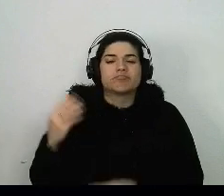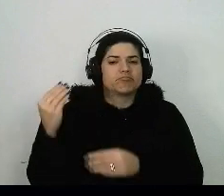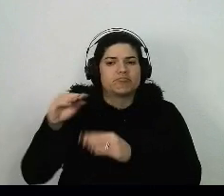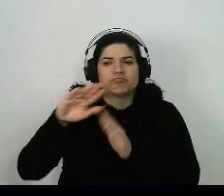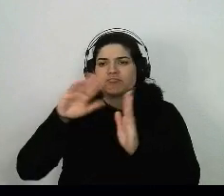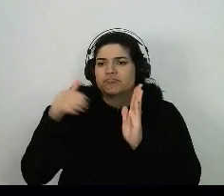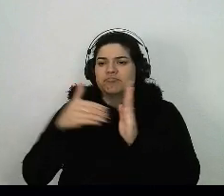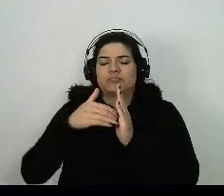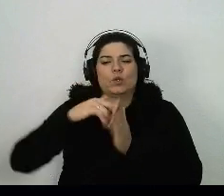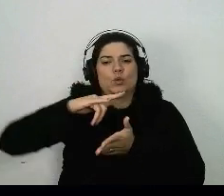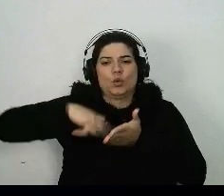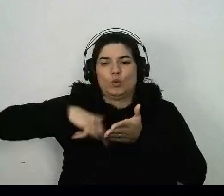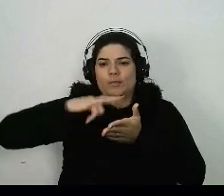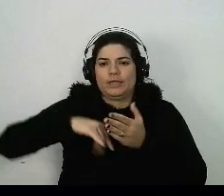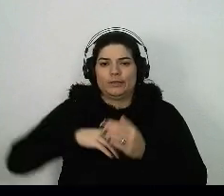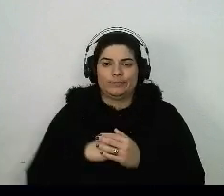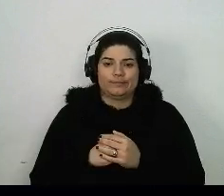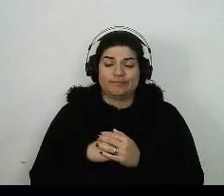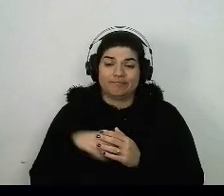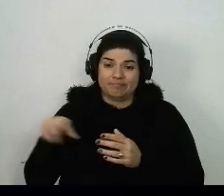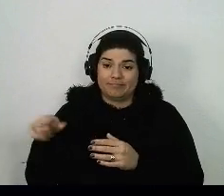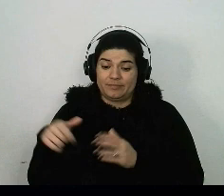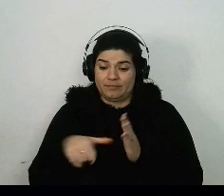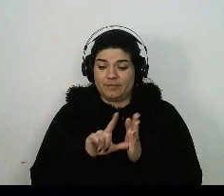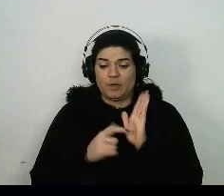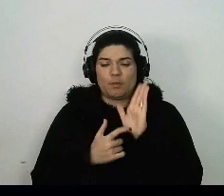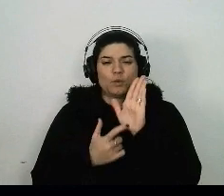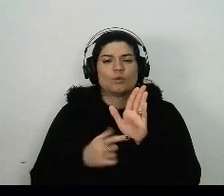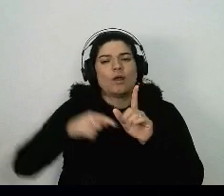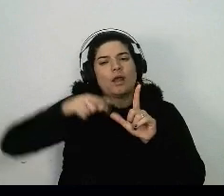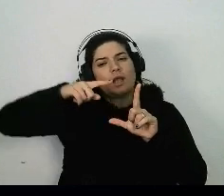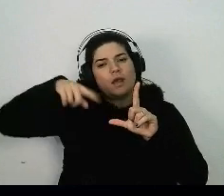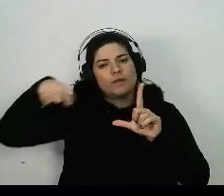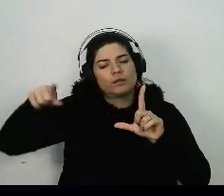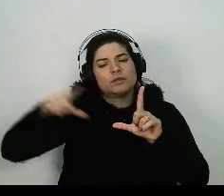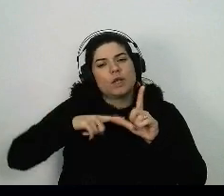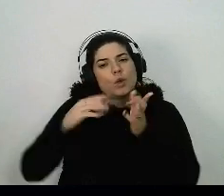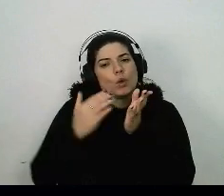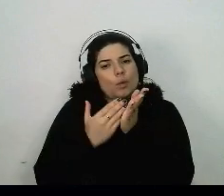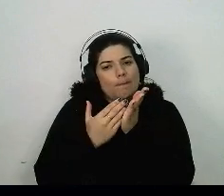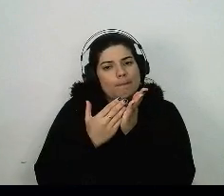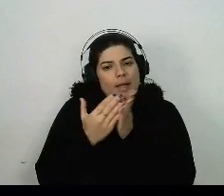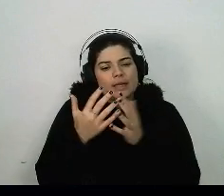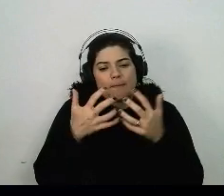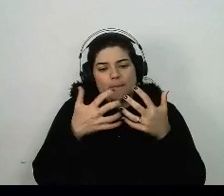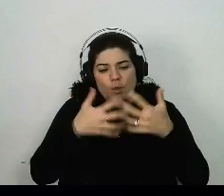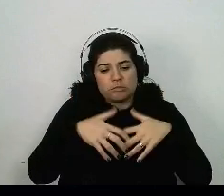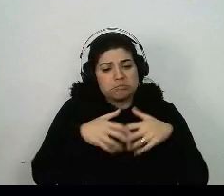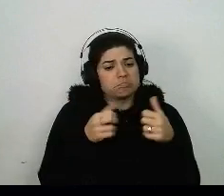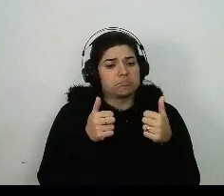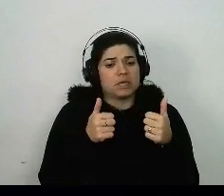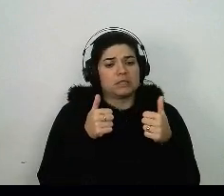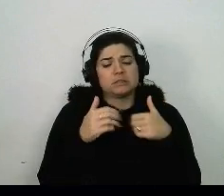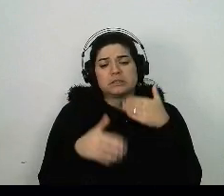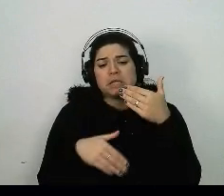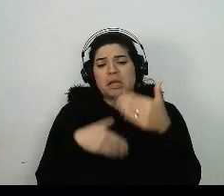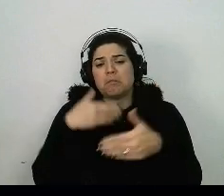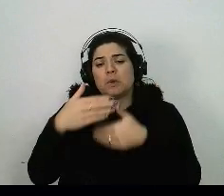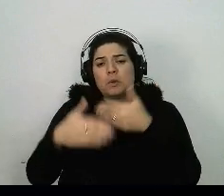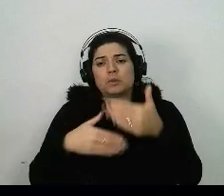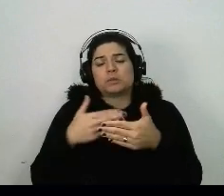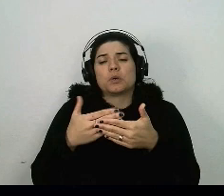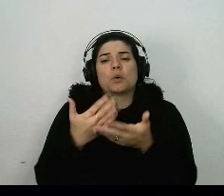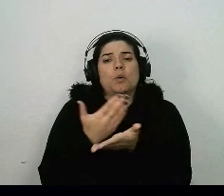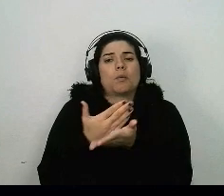E aí, como a Van tinha mostrado nos gráficos, né, o início do processo estava indo bem e chegava a um certo momento, começava a